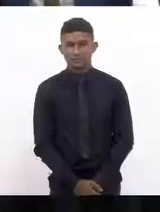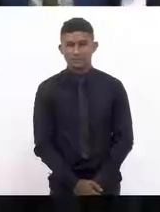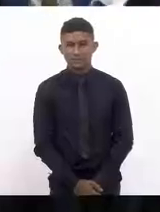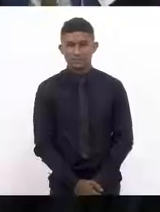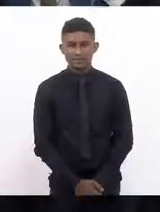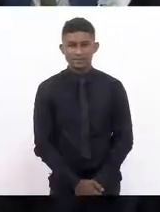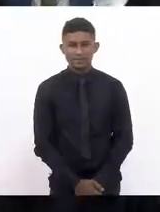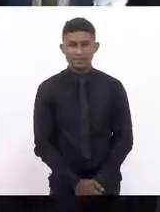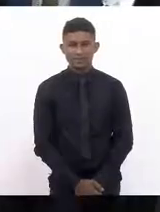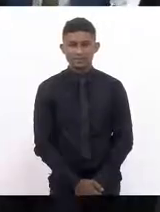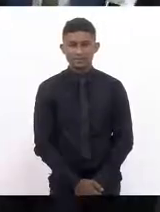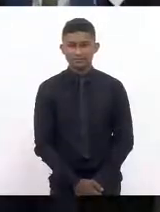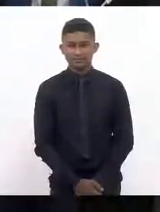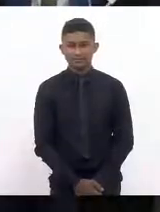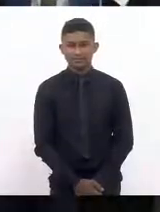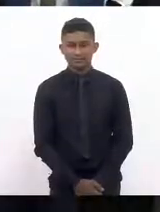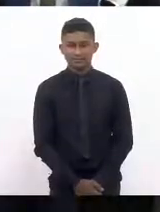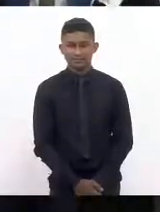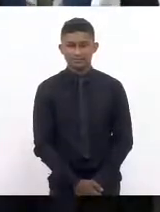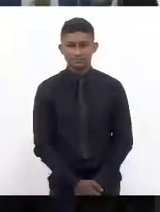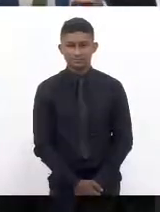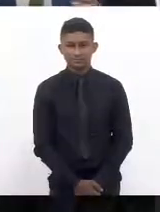E aí